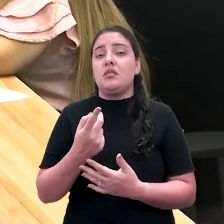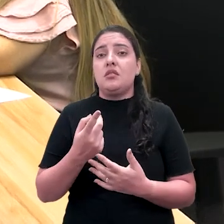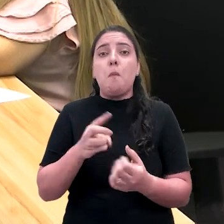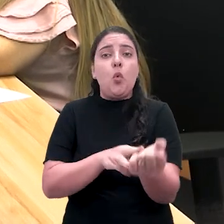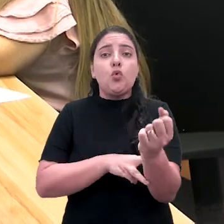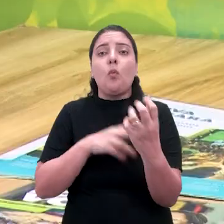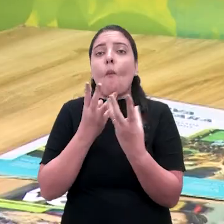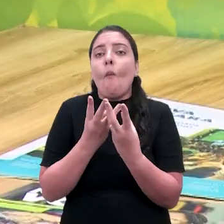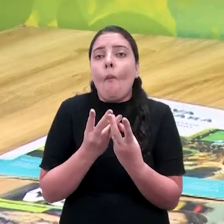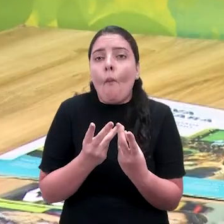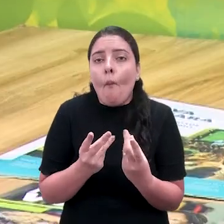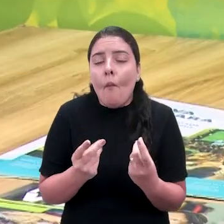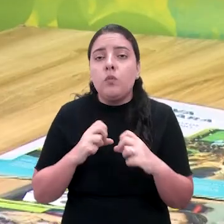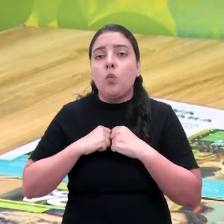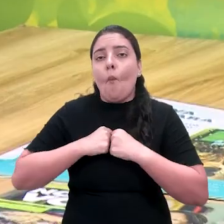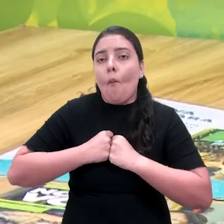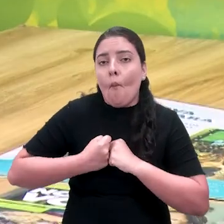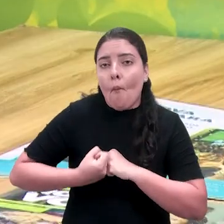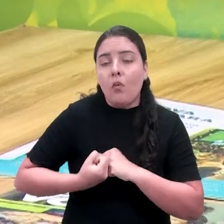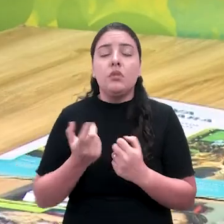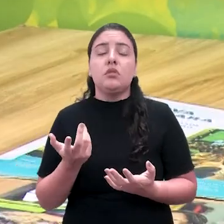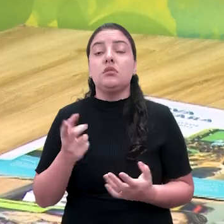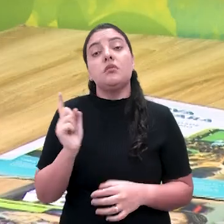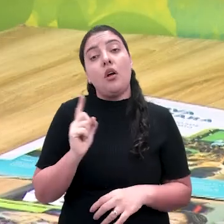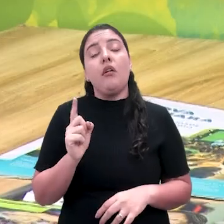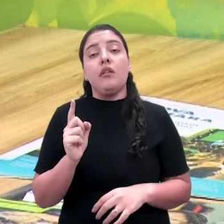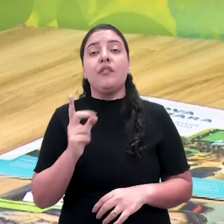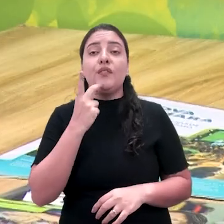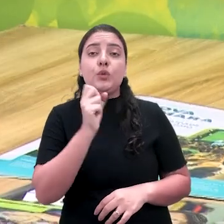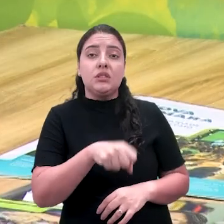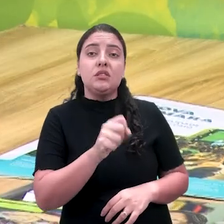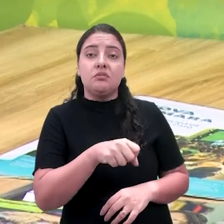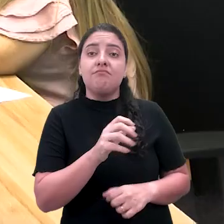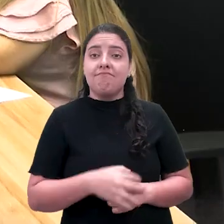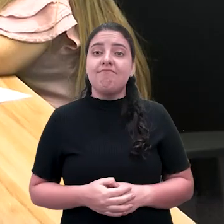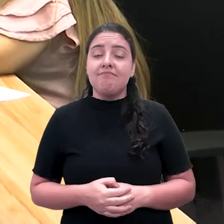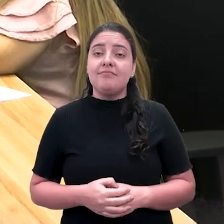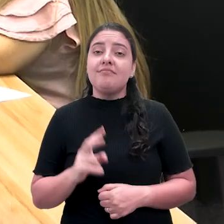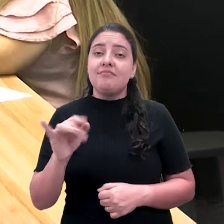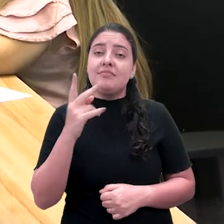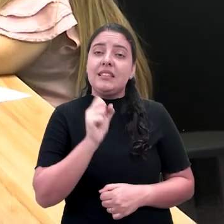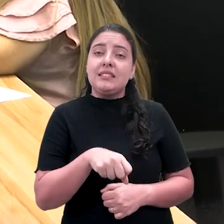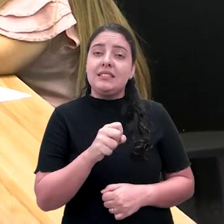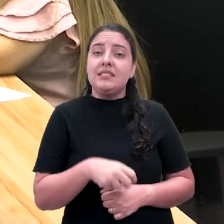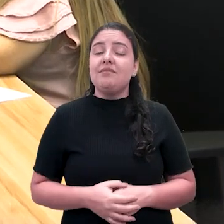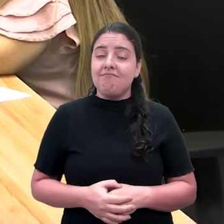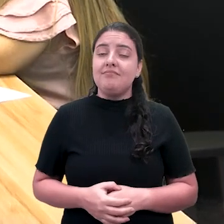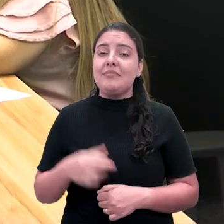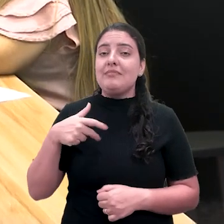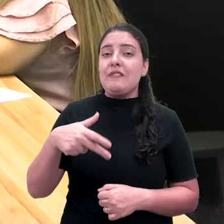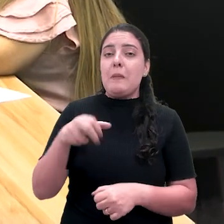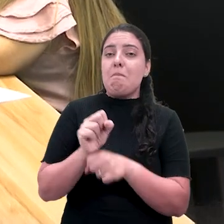quero saber, eu não Sim. quero ninguém me enrolando, sabe? Aí ela disse, sim. Eu disse, sim, é o que rasga, né? É o que